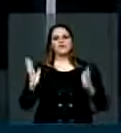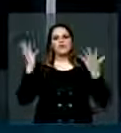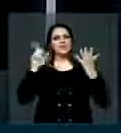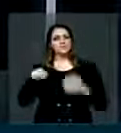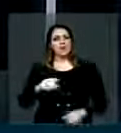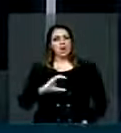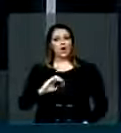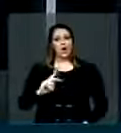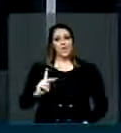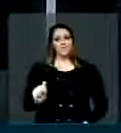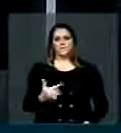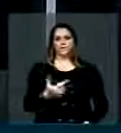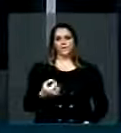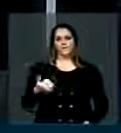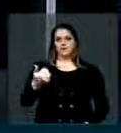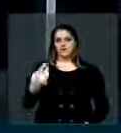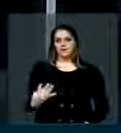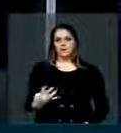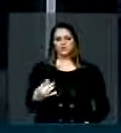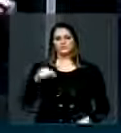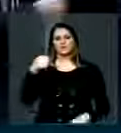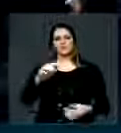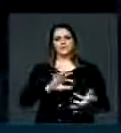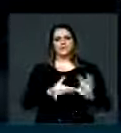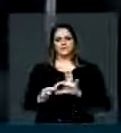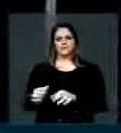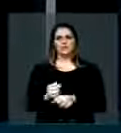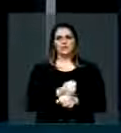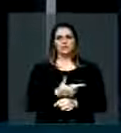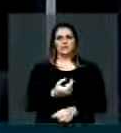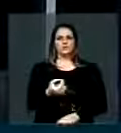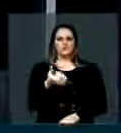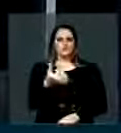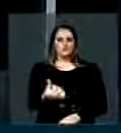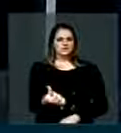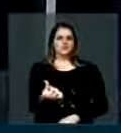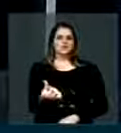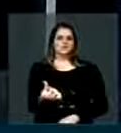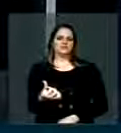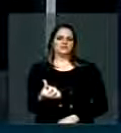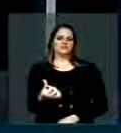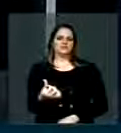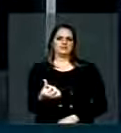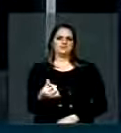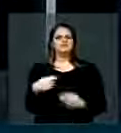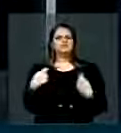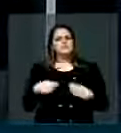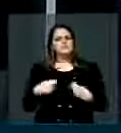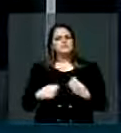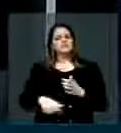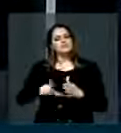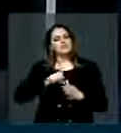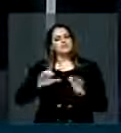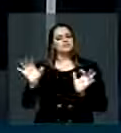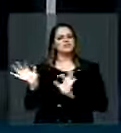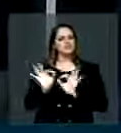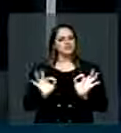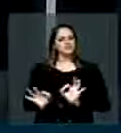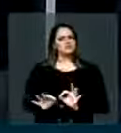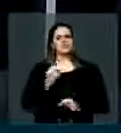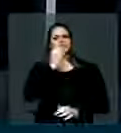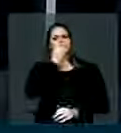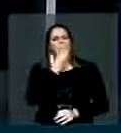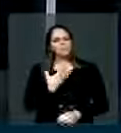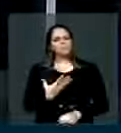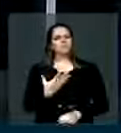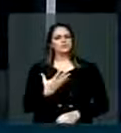que é a Copa do Mundo 2014 e as Olimpíadas 2016, nós tenhamos, logicamente, que nós temos um